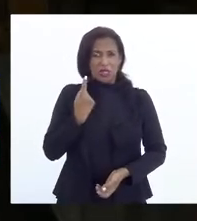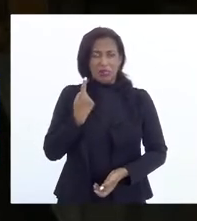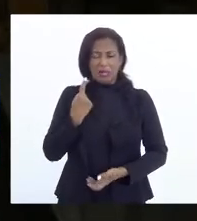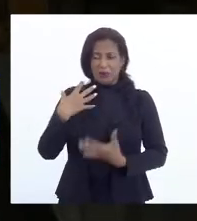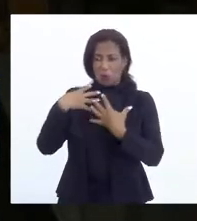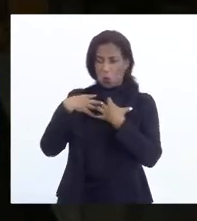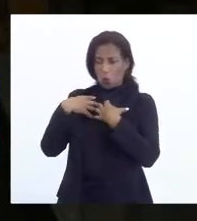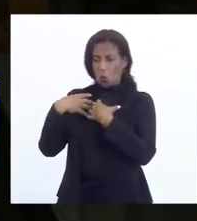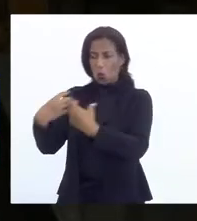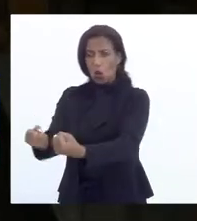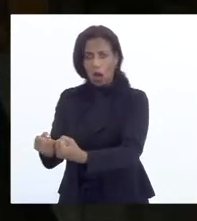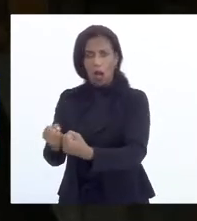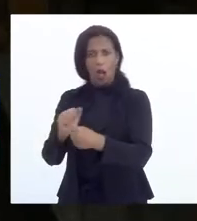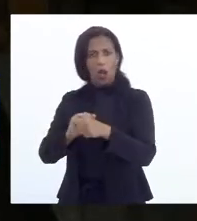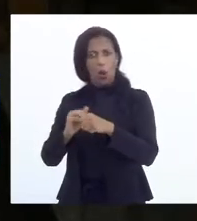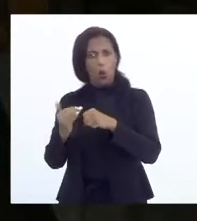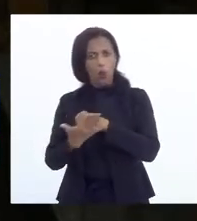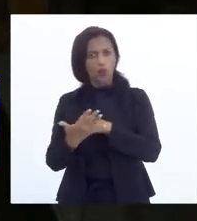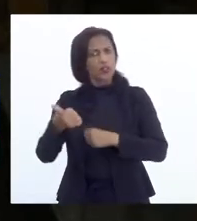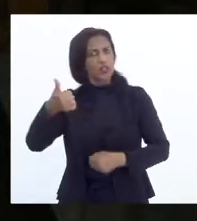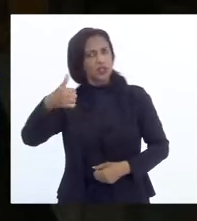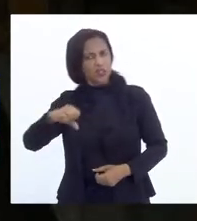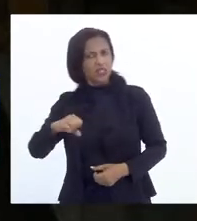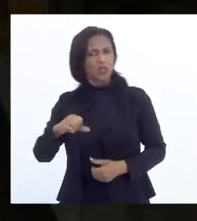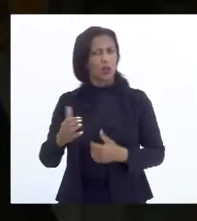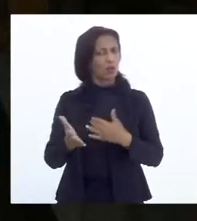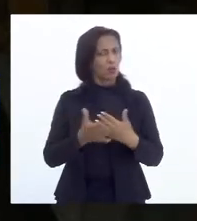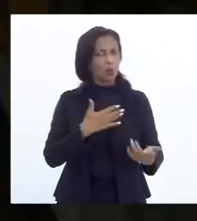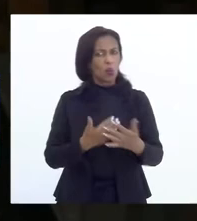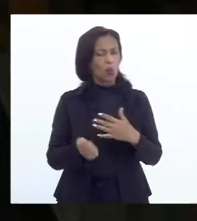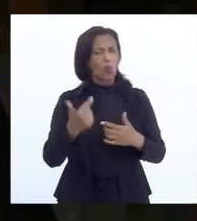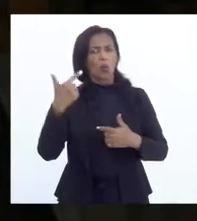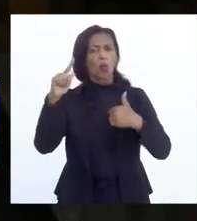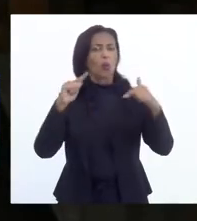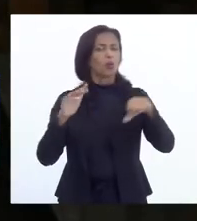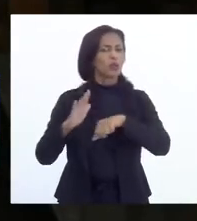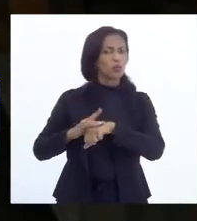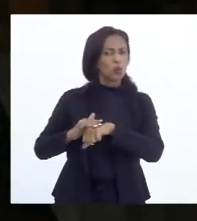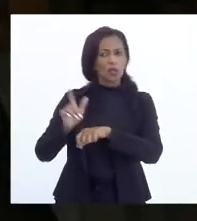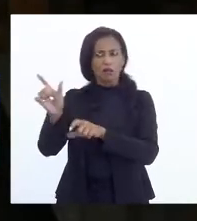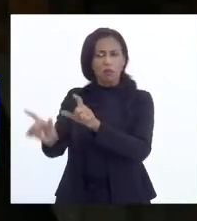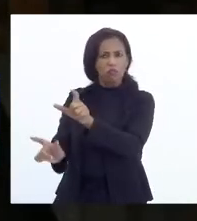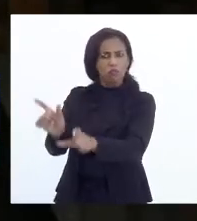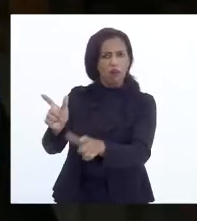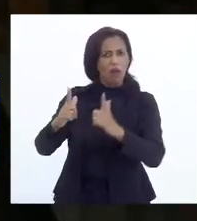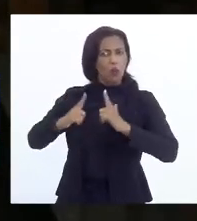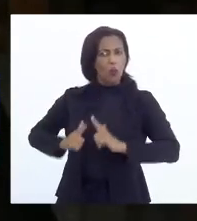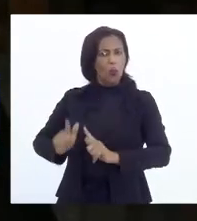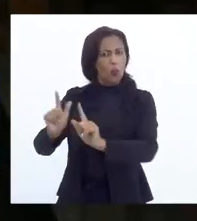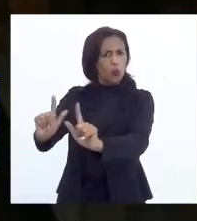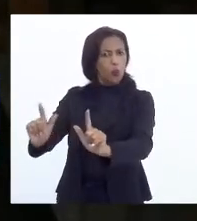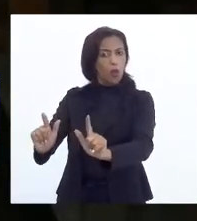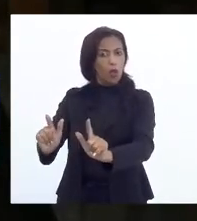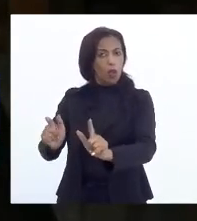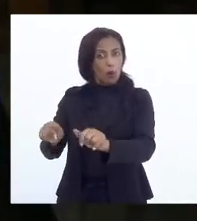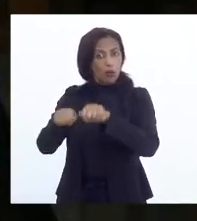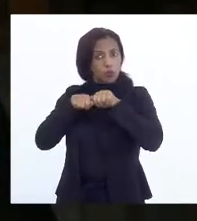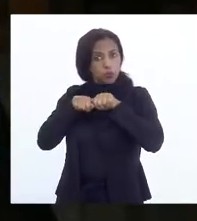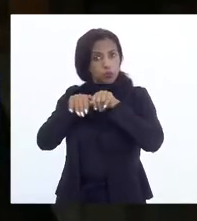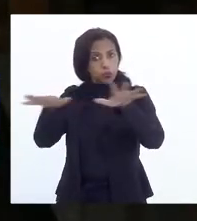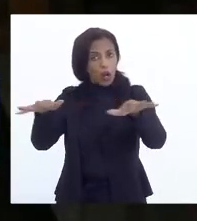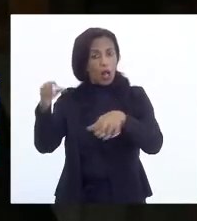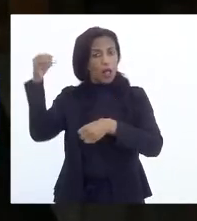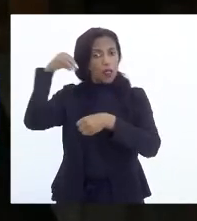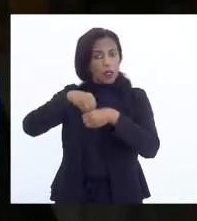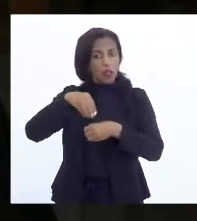transmite Covid-19 ou qualquer outra enfermidade àqueles pacientes, isso pode levar a um surto dentro